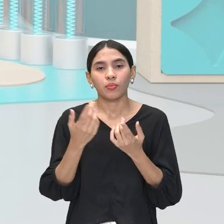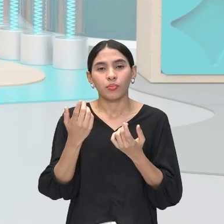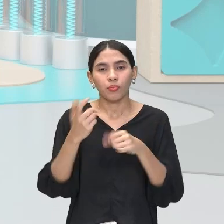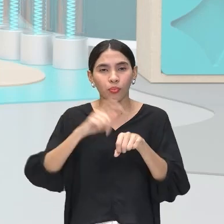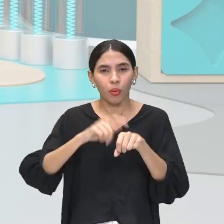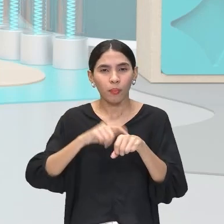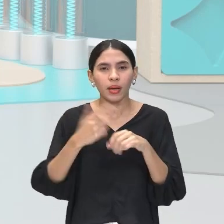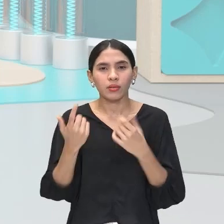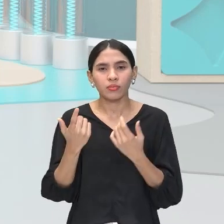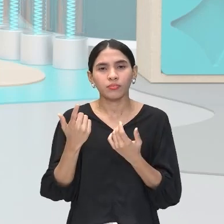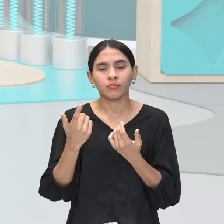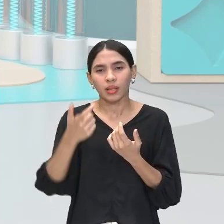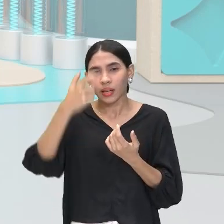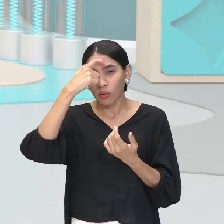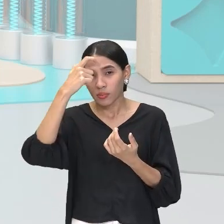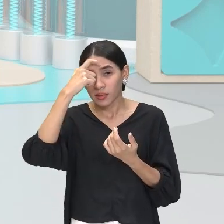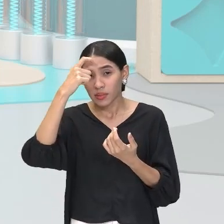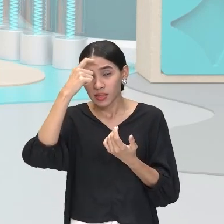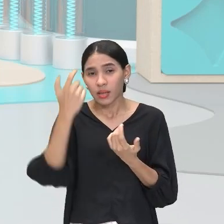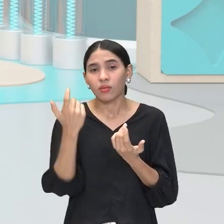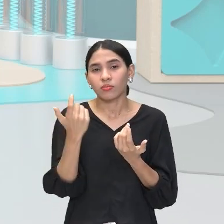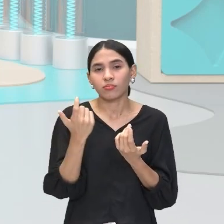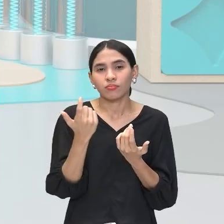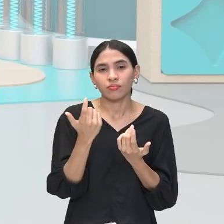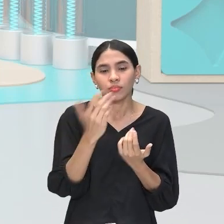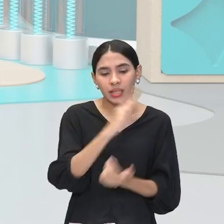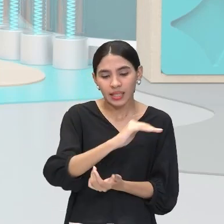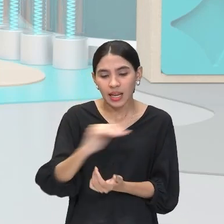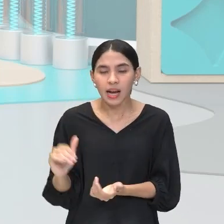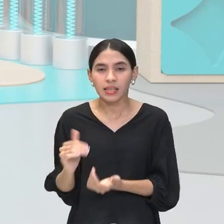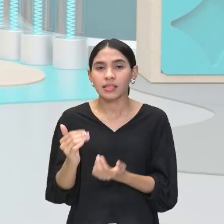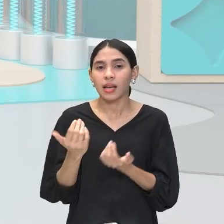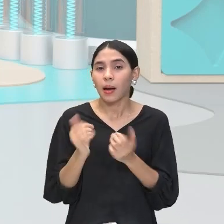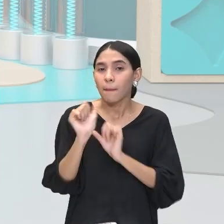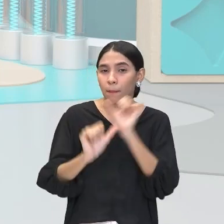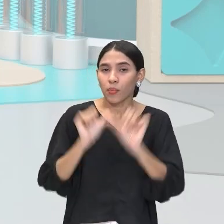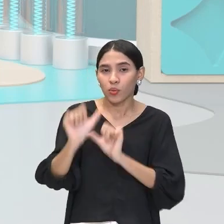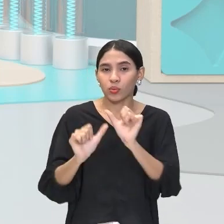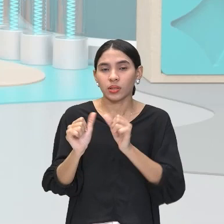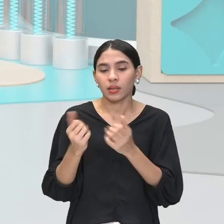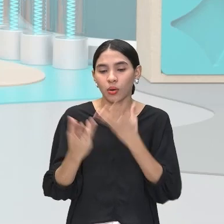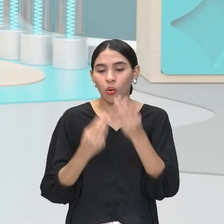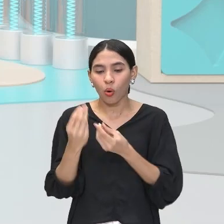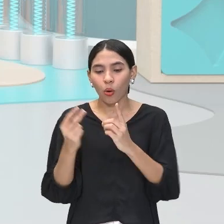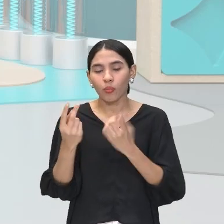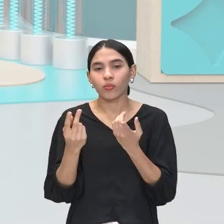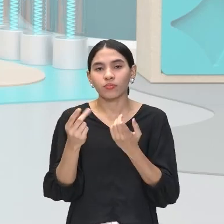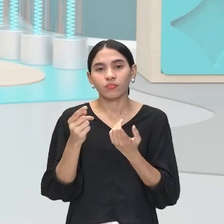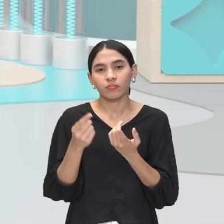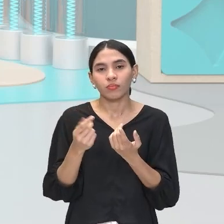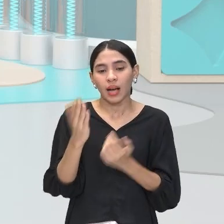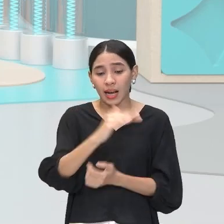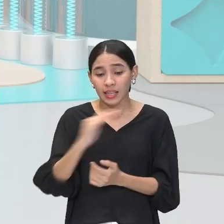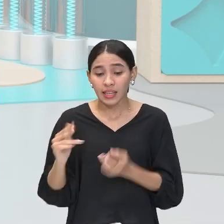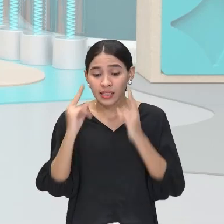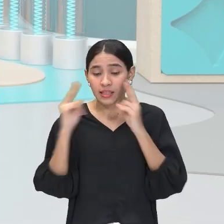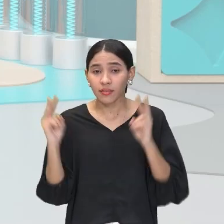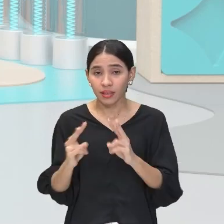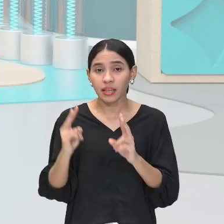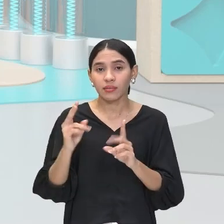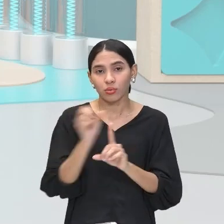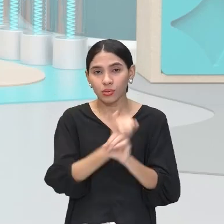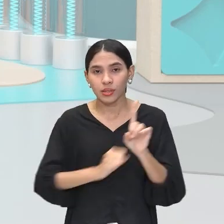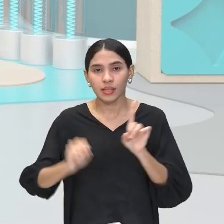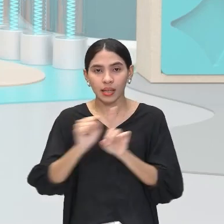de infância vão variar, conforme a colocação na sociedade em que essa criança está, conforme